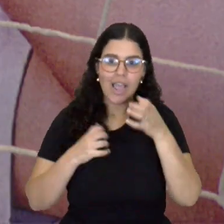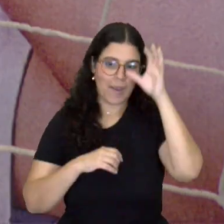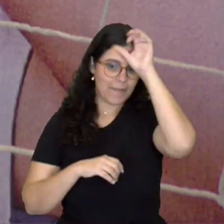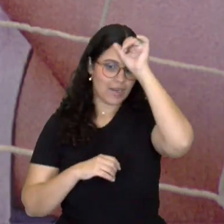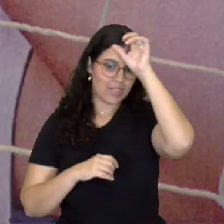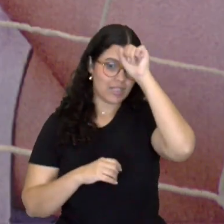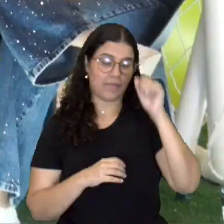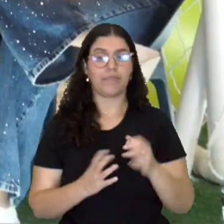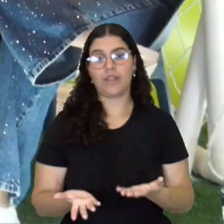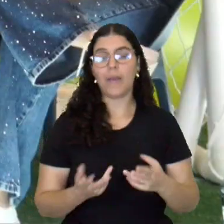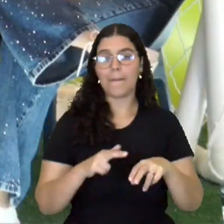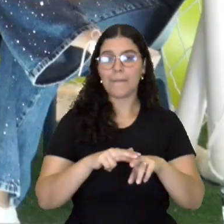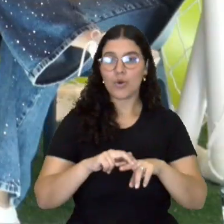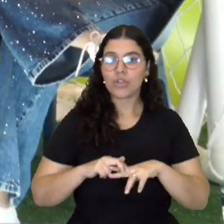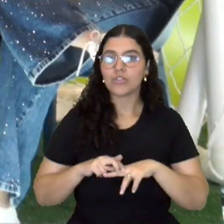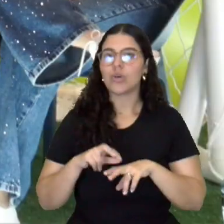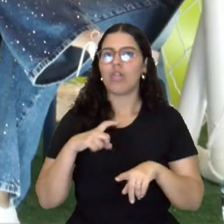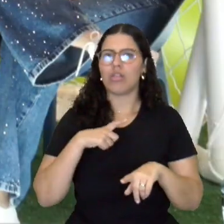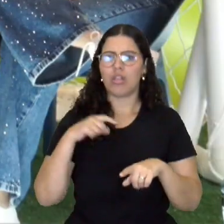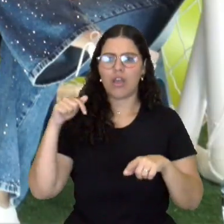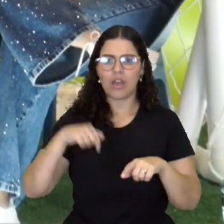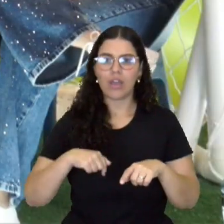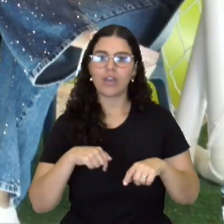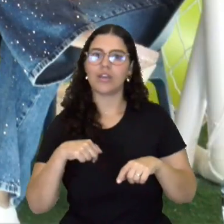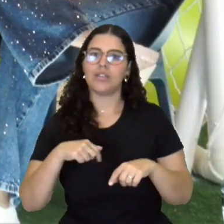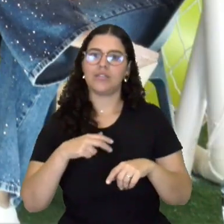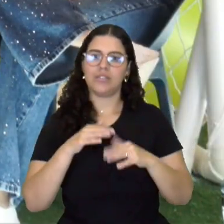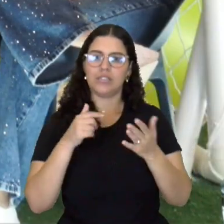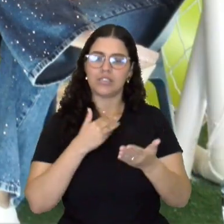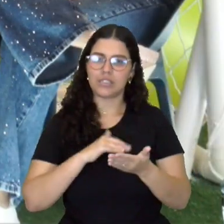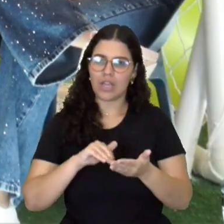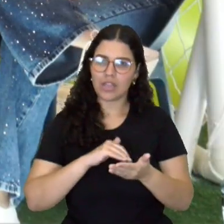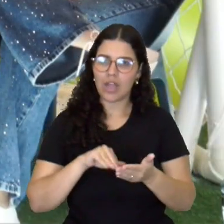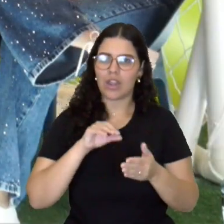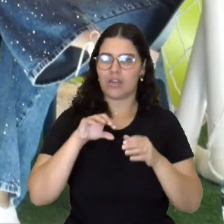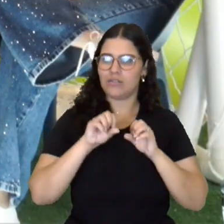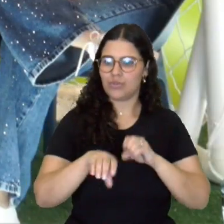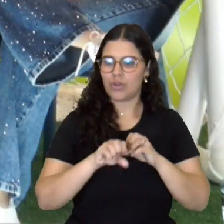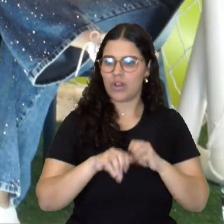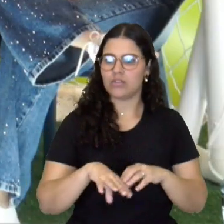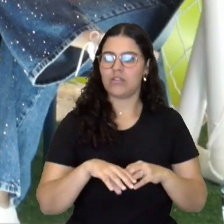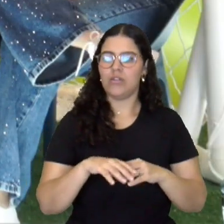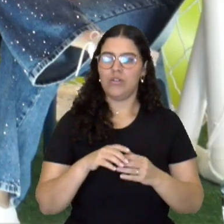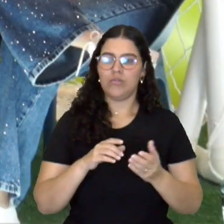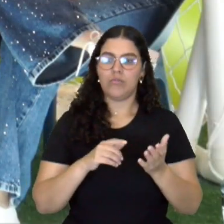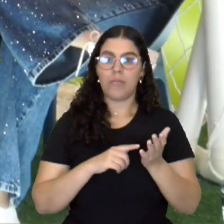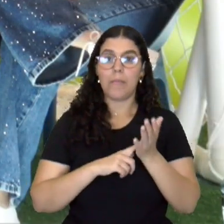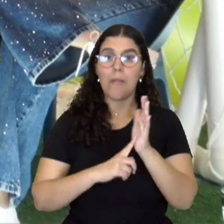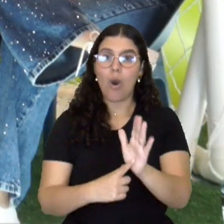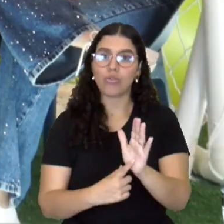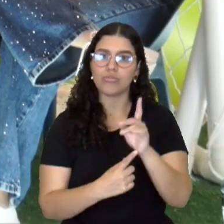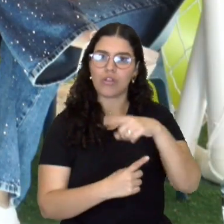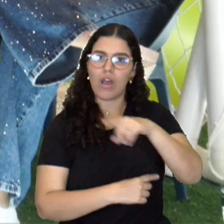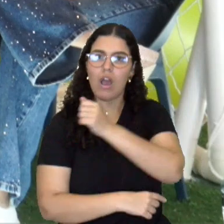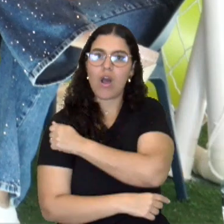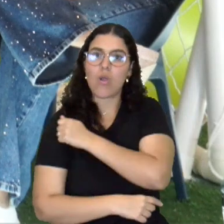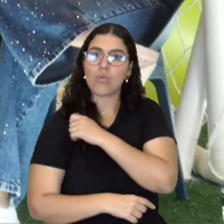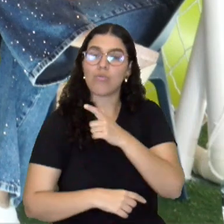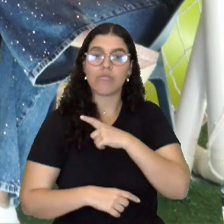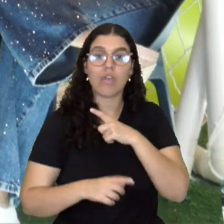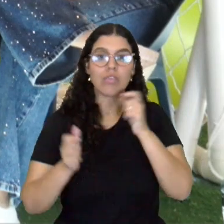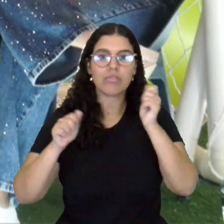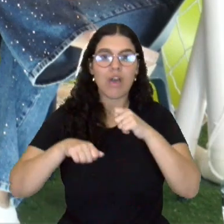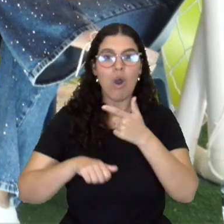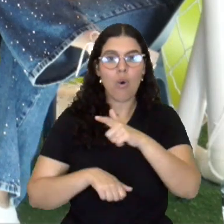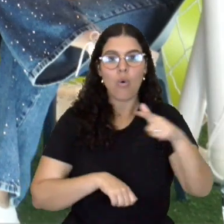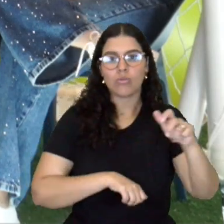rede do Recife, que proporciona ao estudante essas opções além das quatro paredes da sala de aula, e um professor que